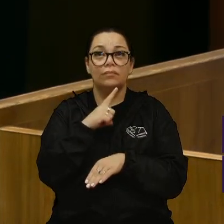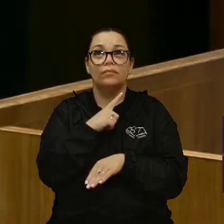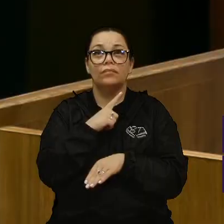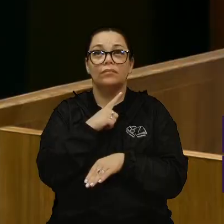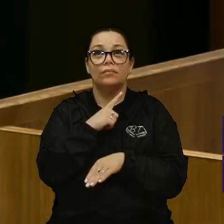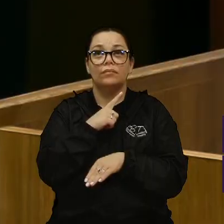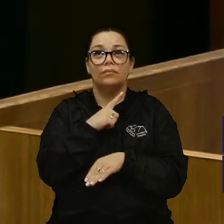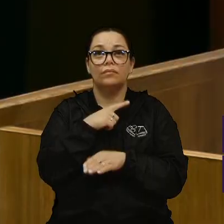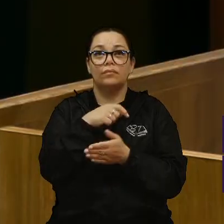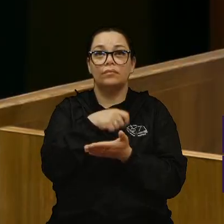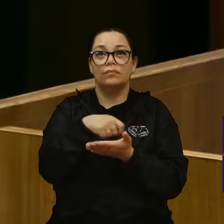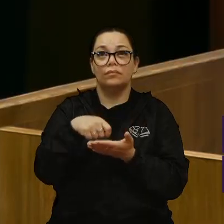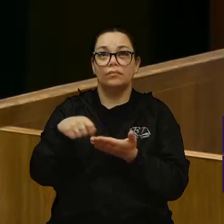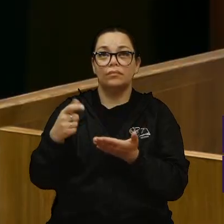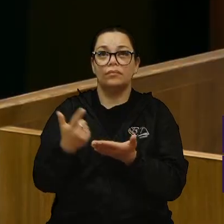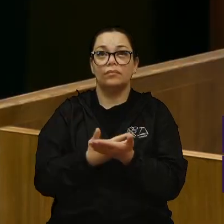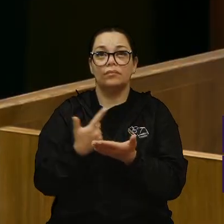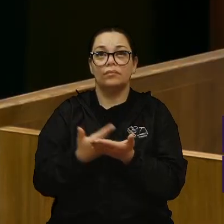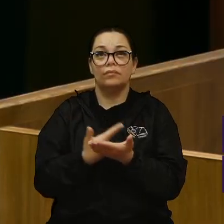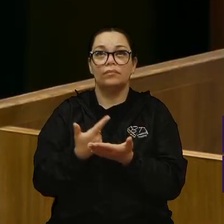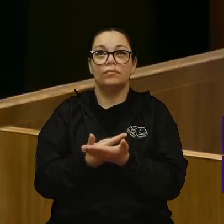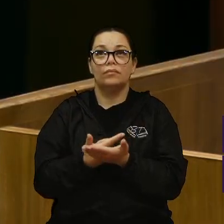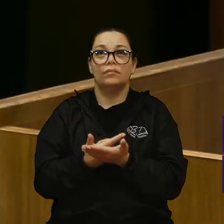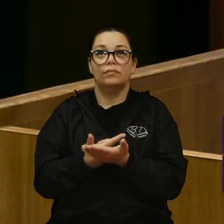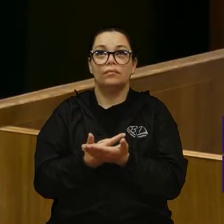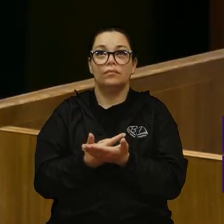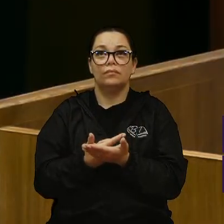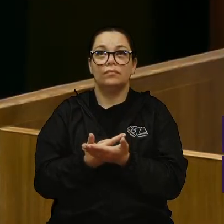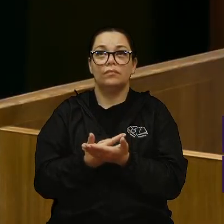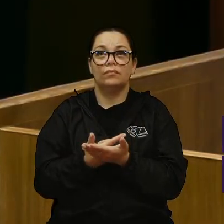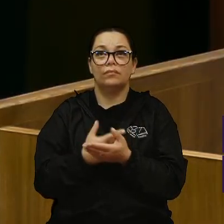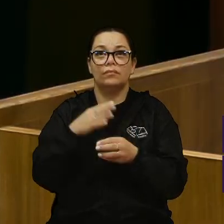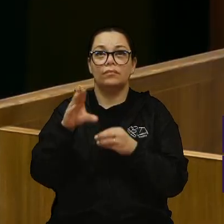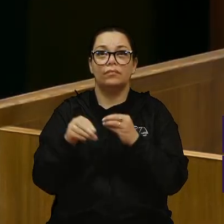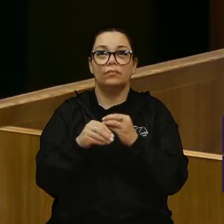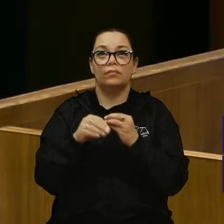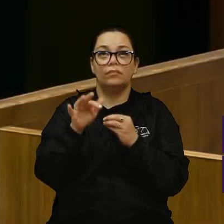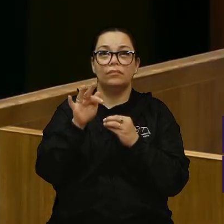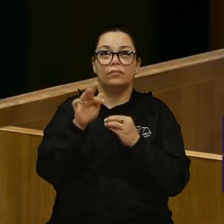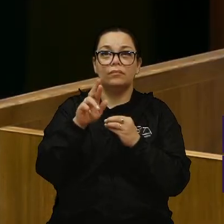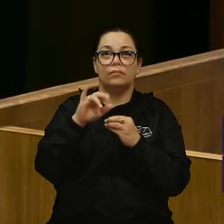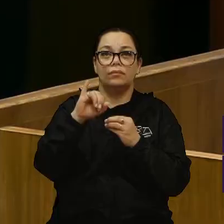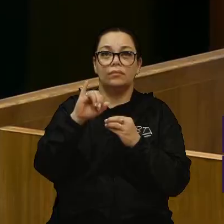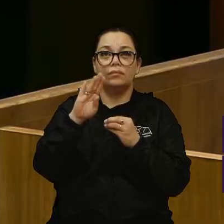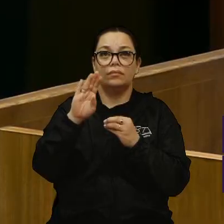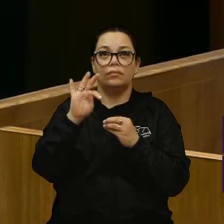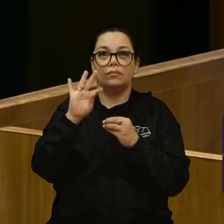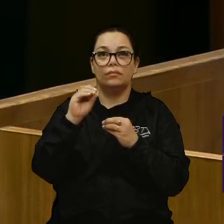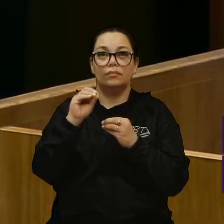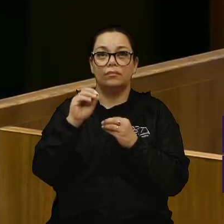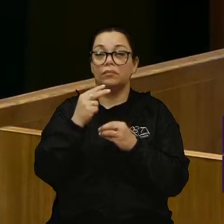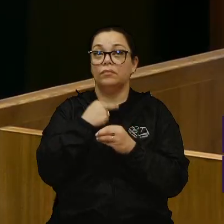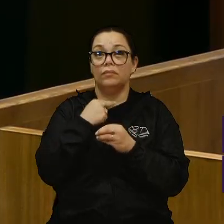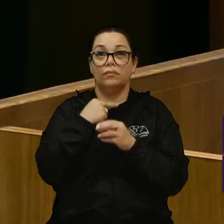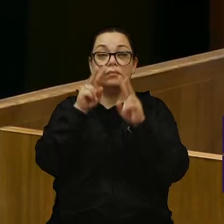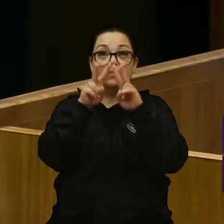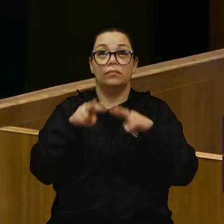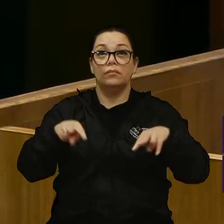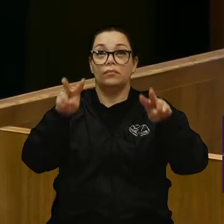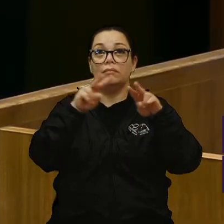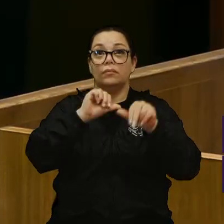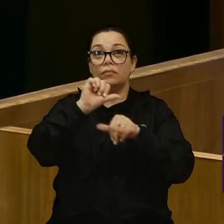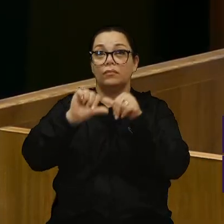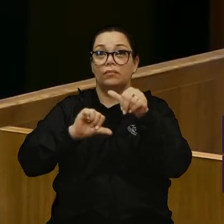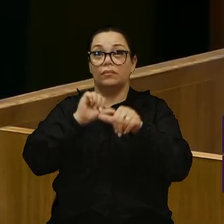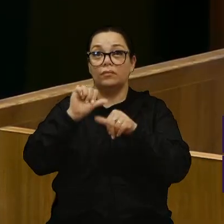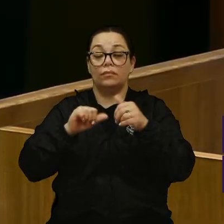nós escrevemos num livro, parafraseando Frei Beto. Talvez eu não possa ver as mudanças